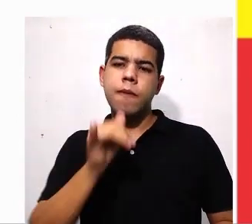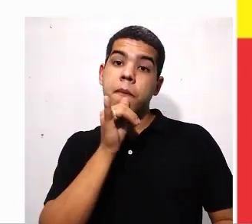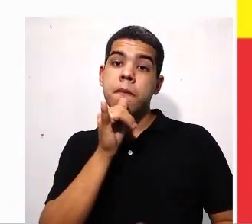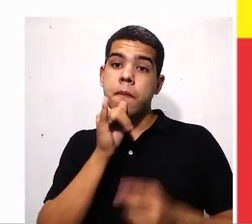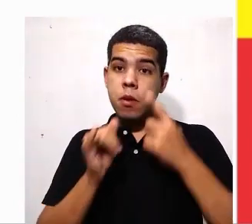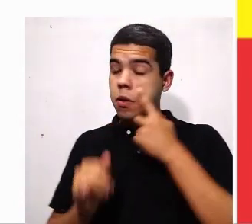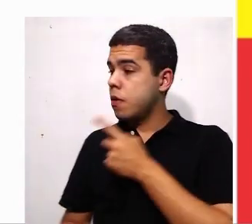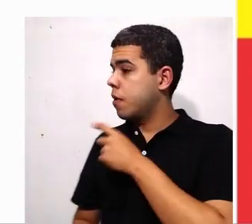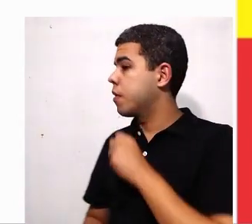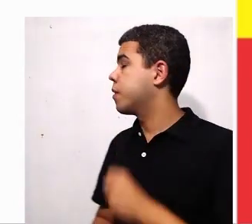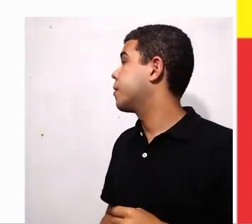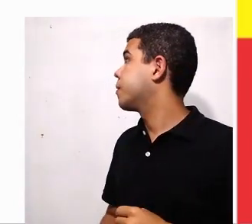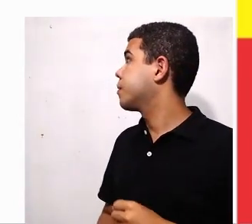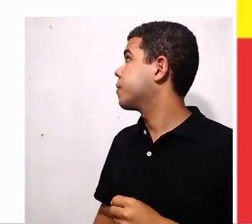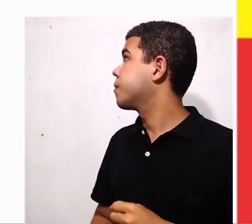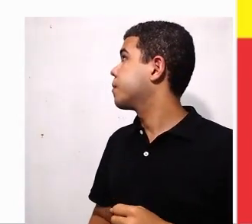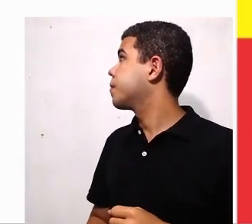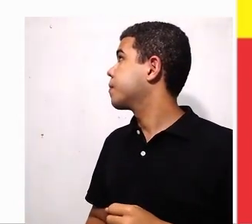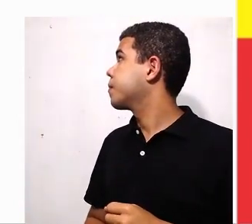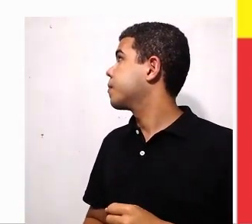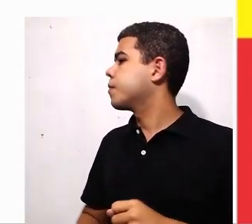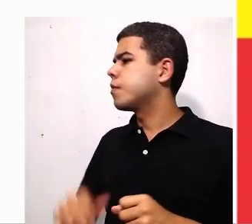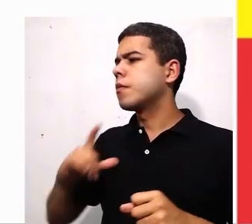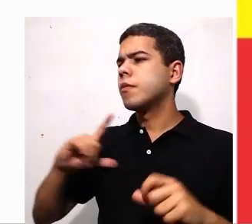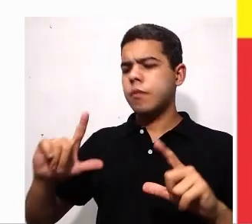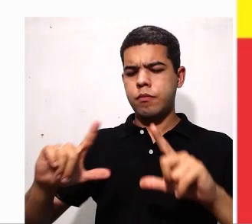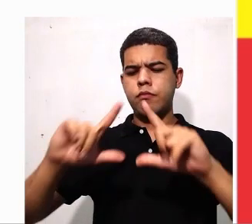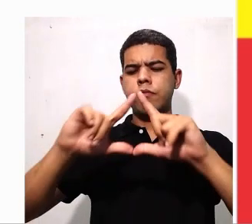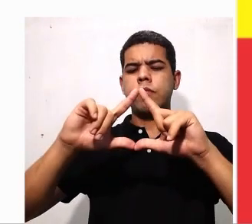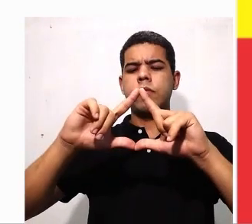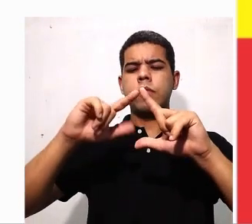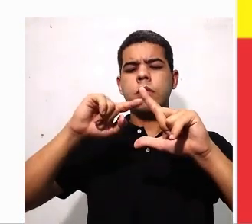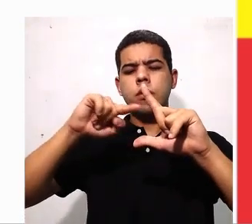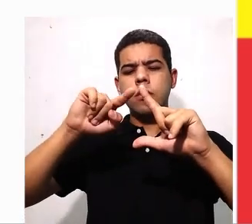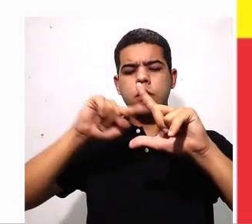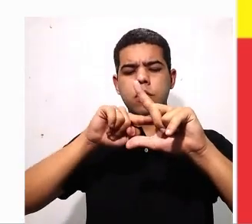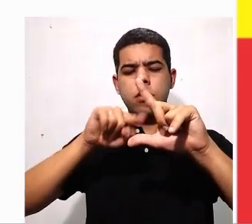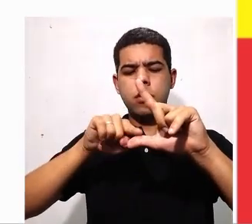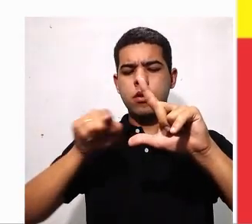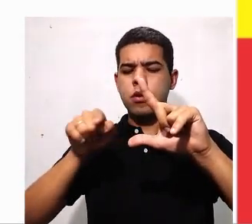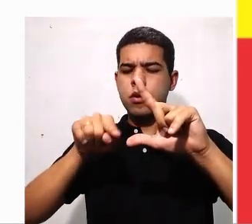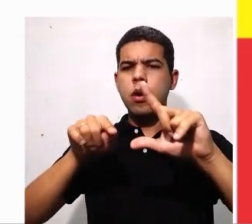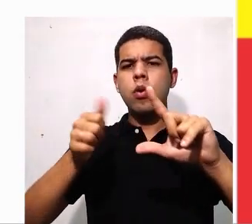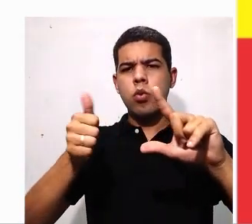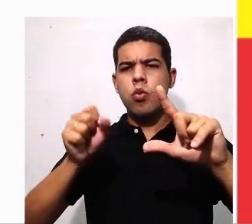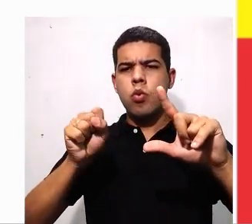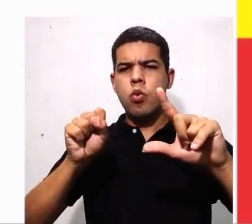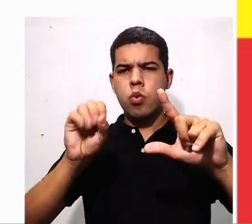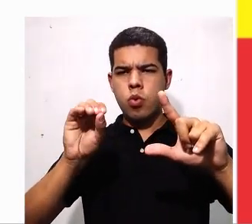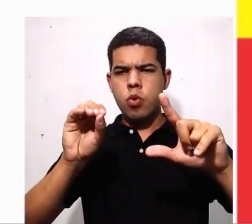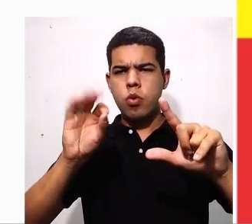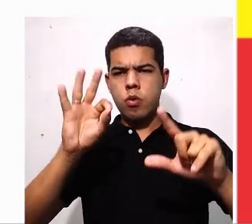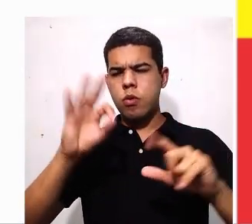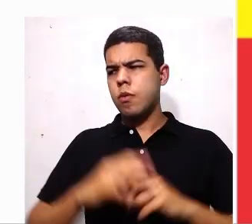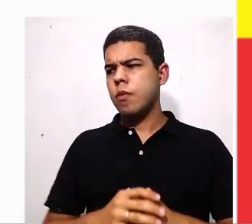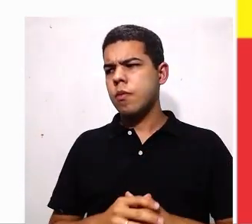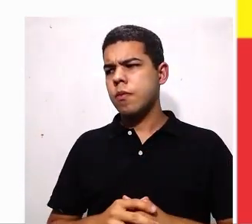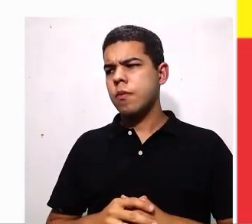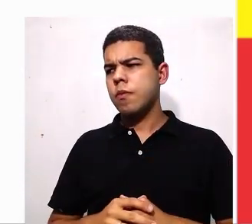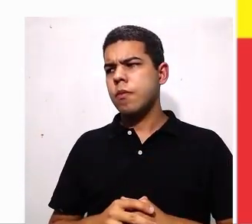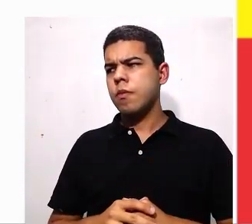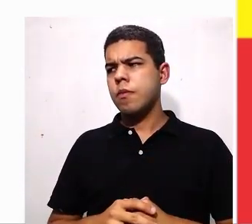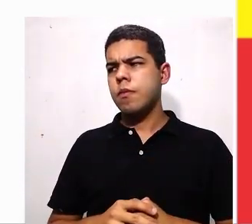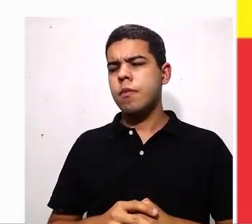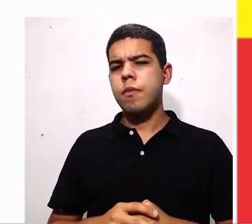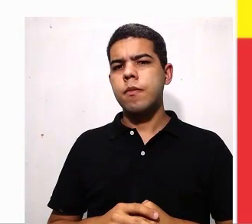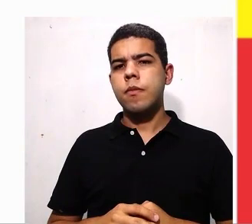mais 70 mais x tem que dar 180. Lembra da musiquinha, né? 180, 180,